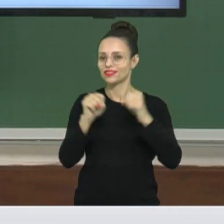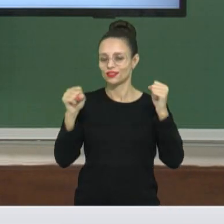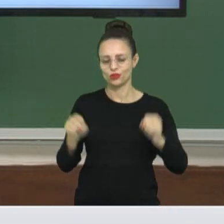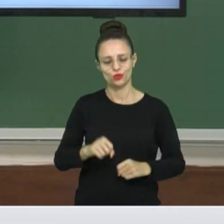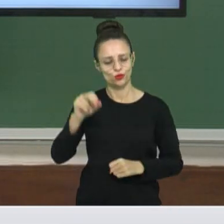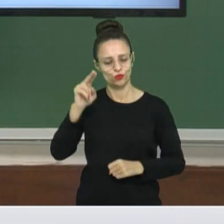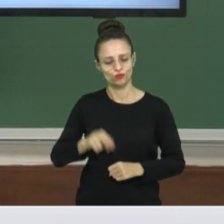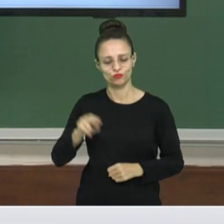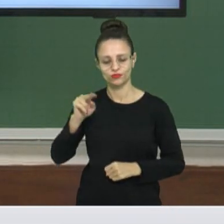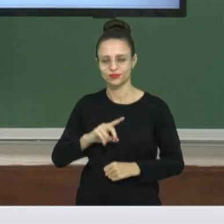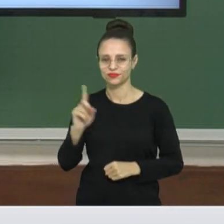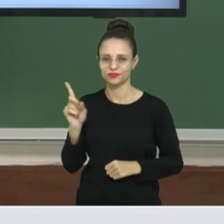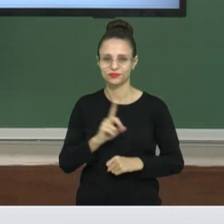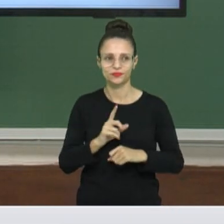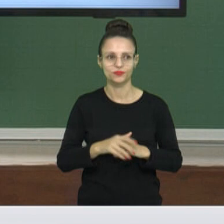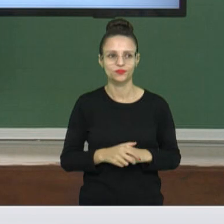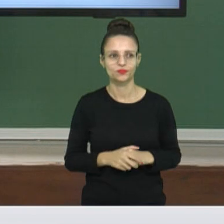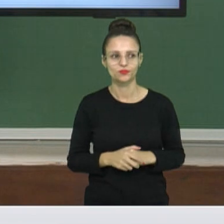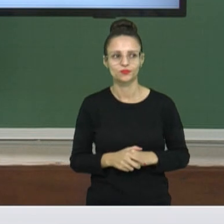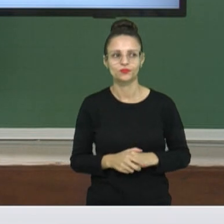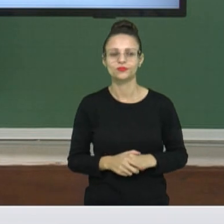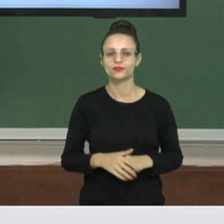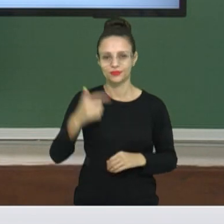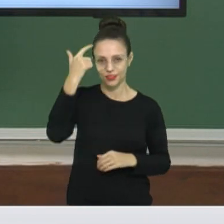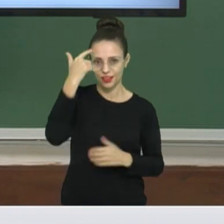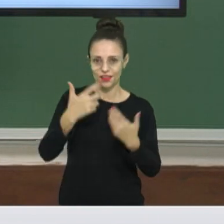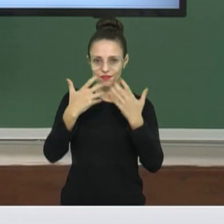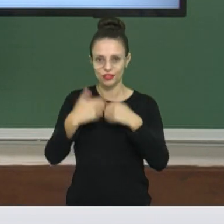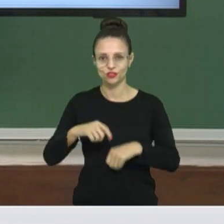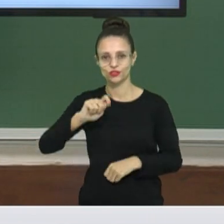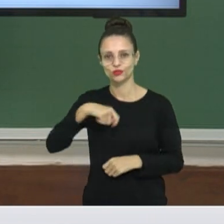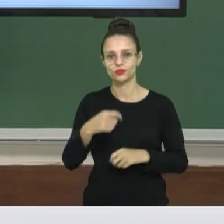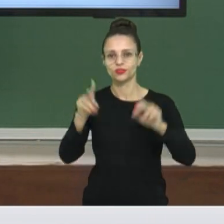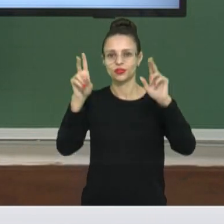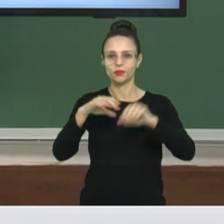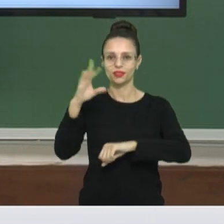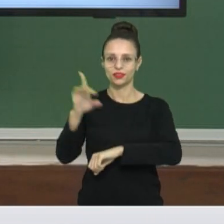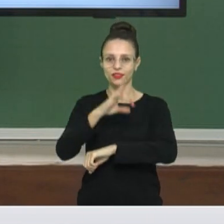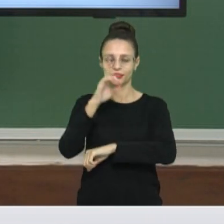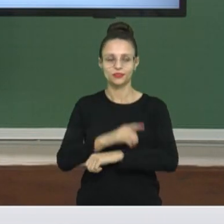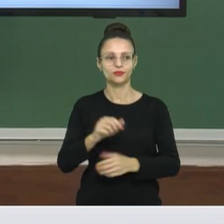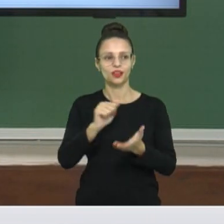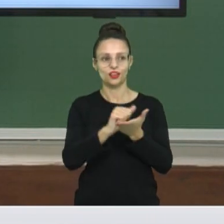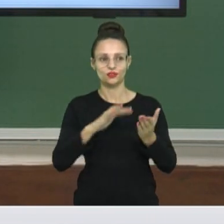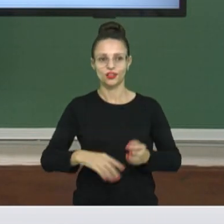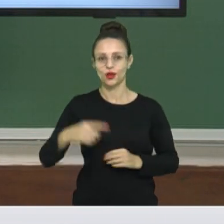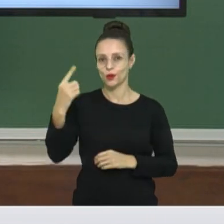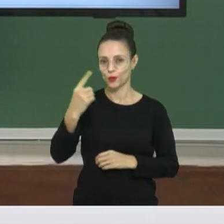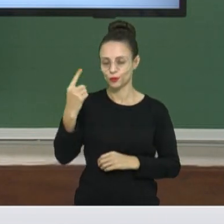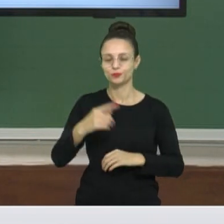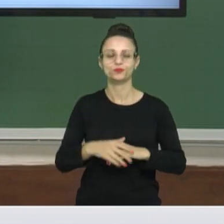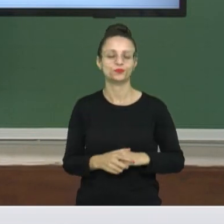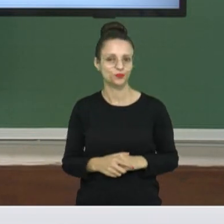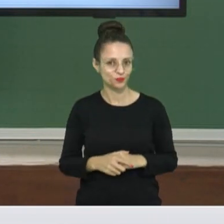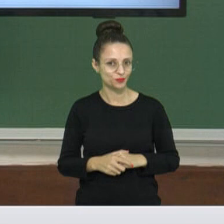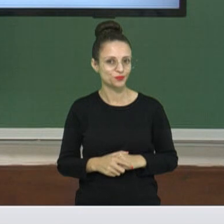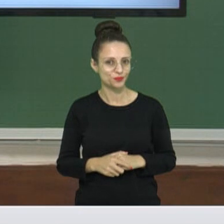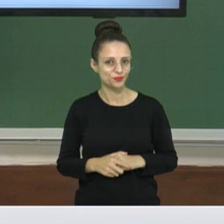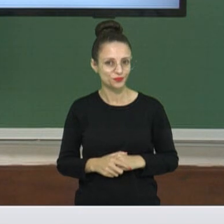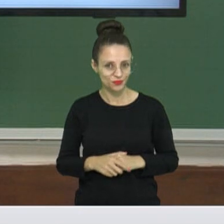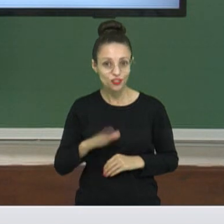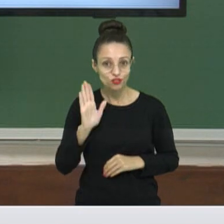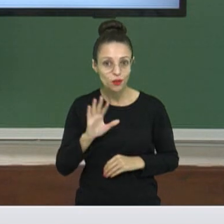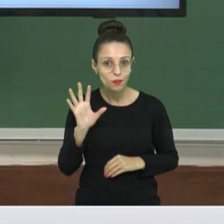nunca, tá? E vamos refletir sobre o tema dengue. Atividade 1 para você já. Pegou